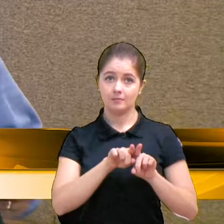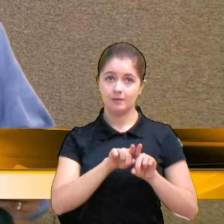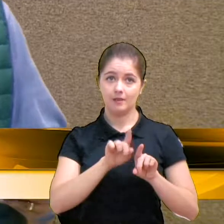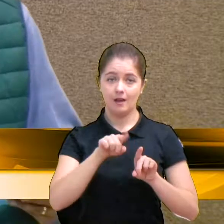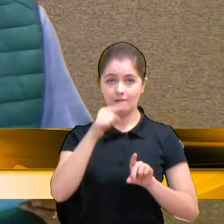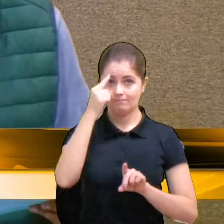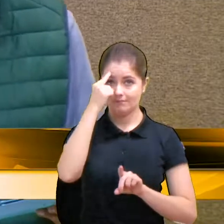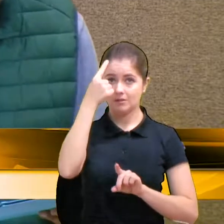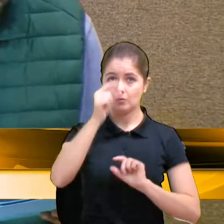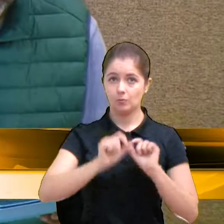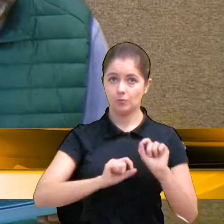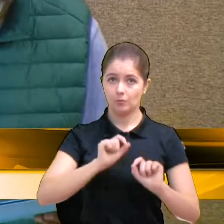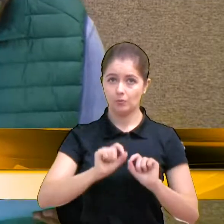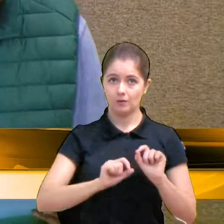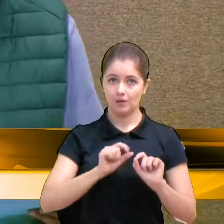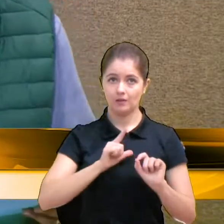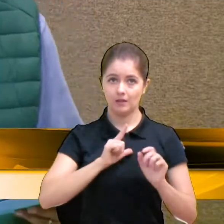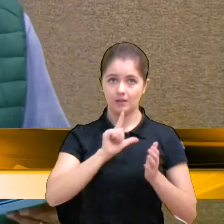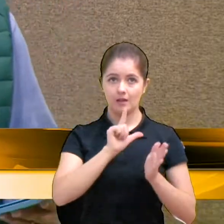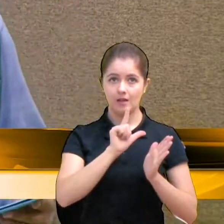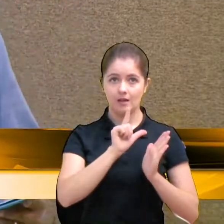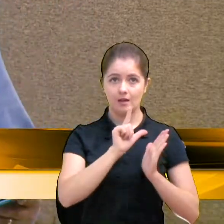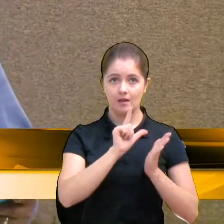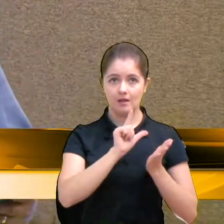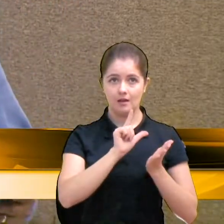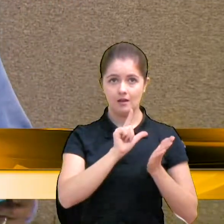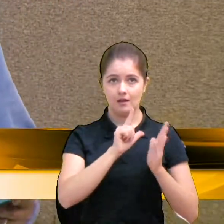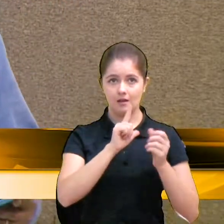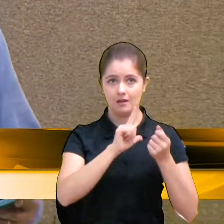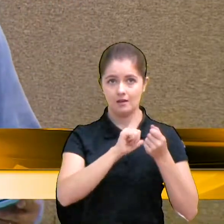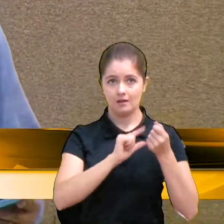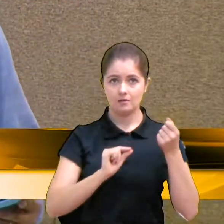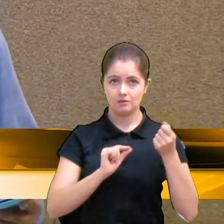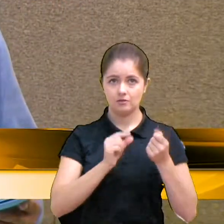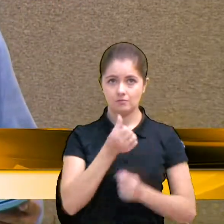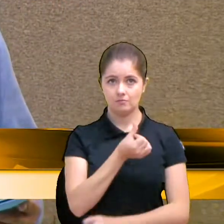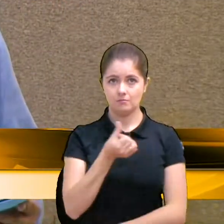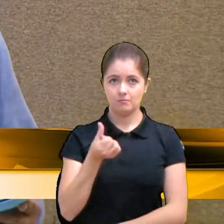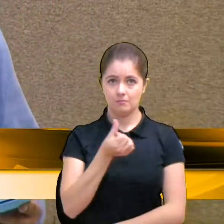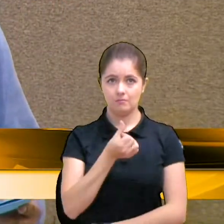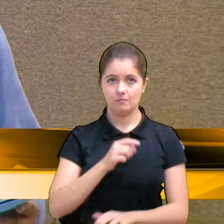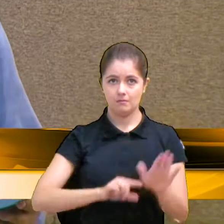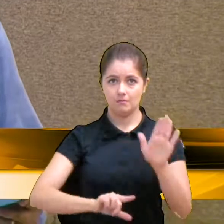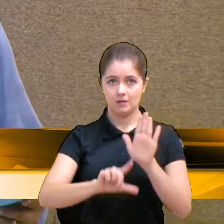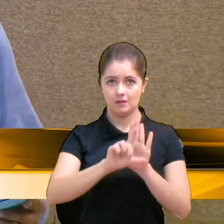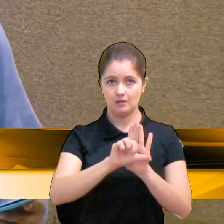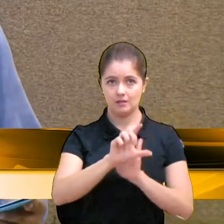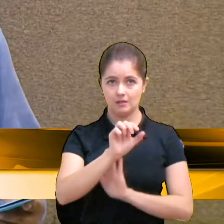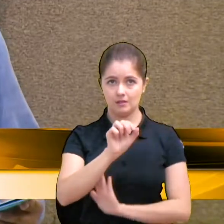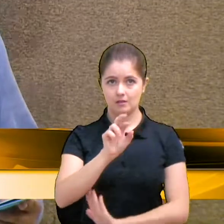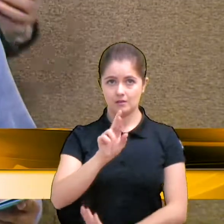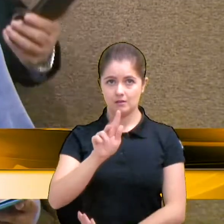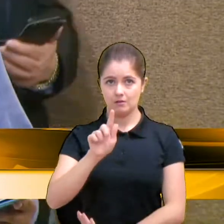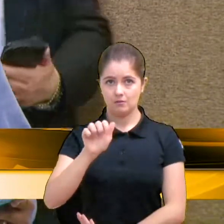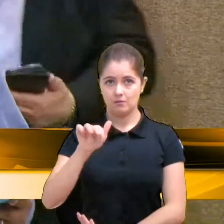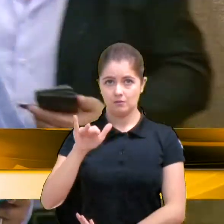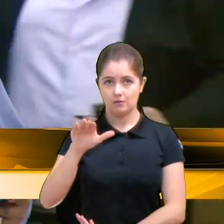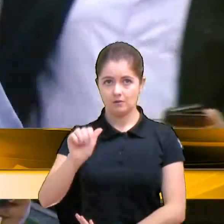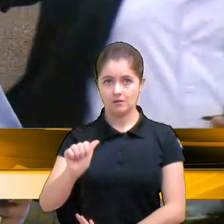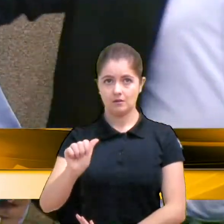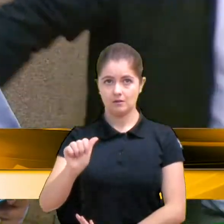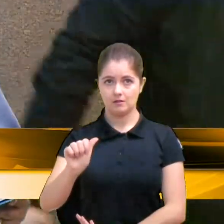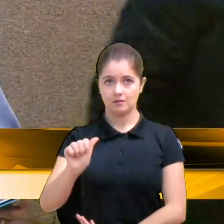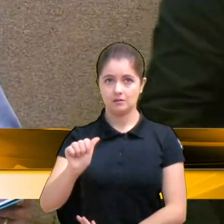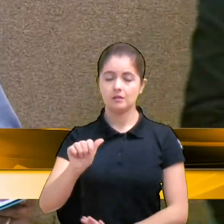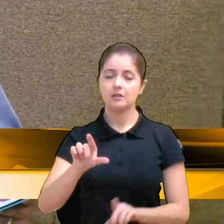concorrente, consoante ao disposto no artigo 66 da Lei Orgânica, porquanto não extrapola as matérias de iniciativa privativa do